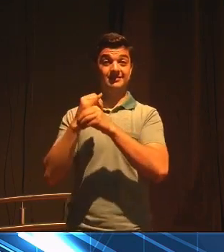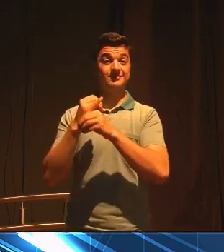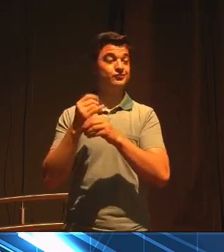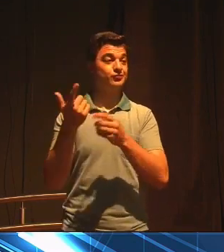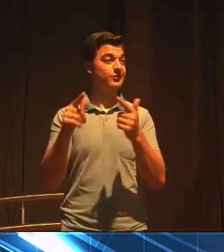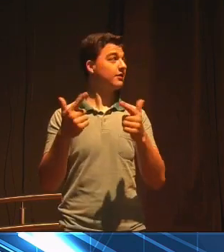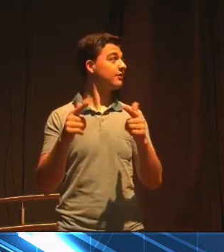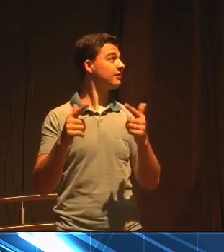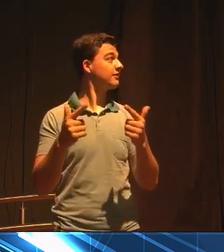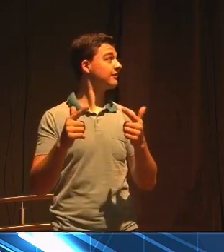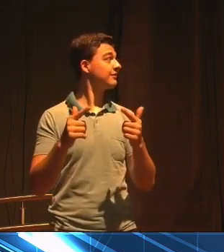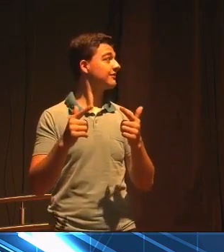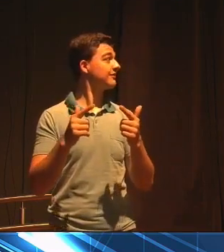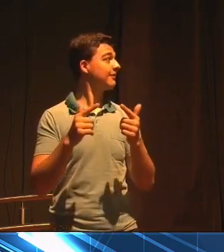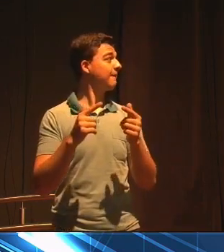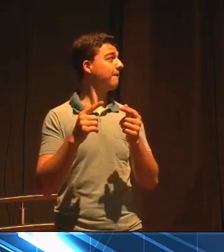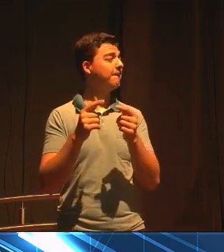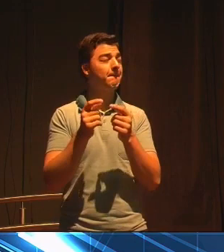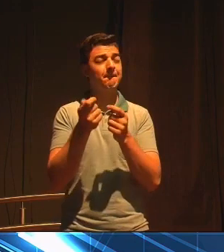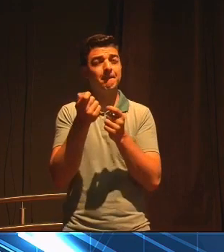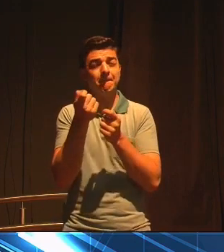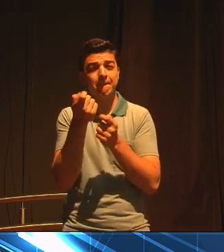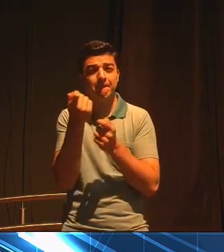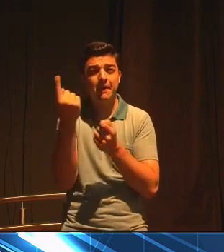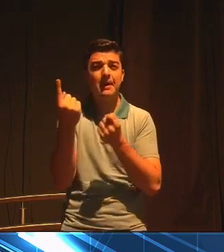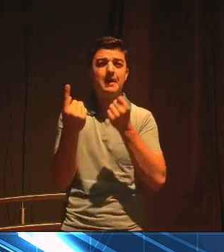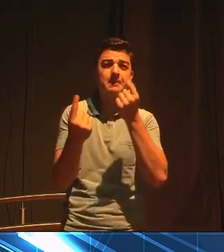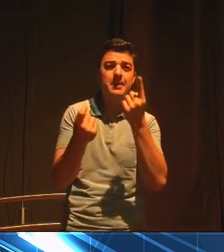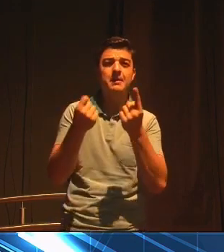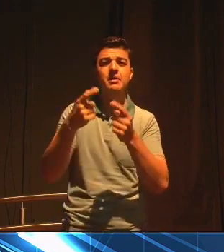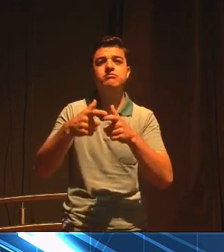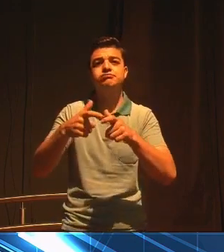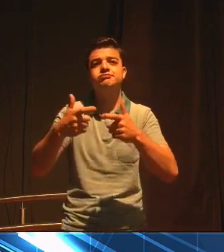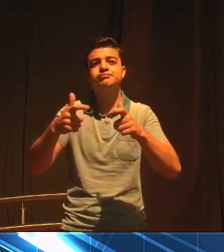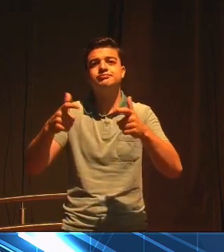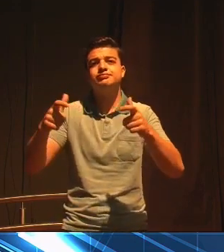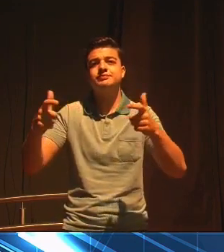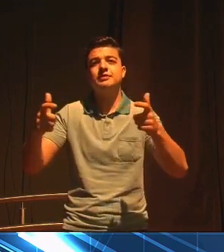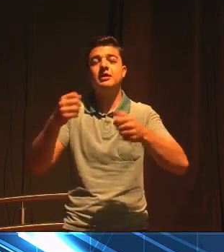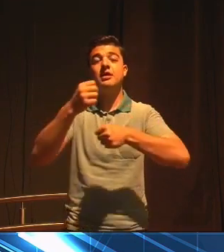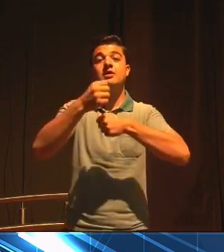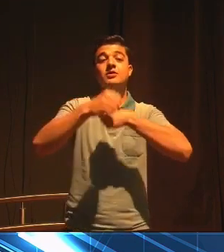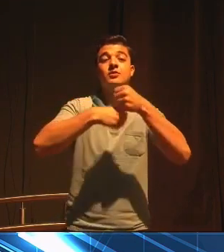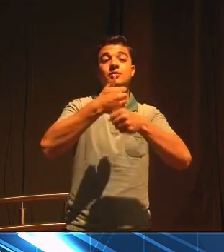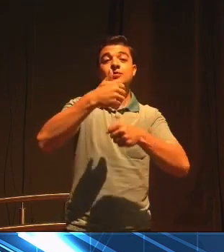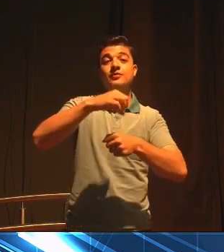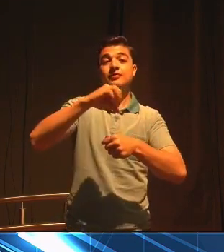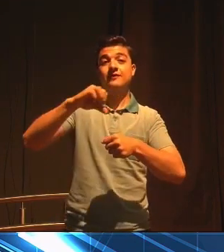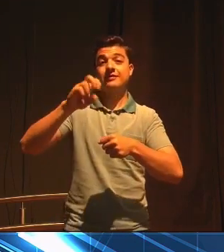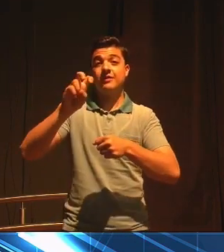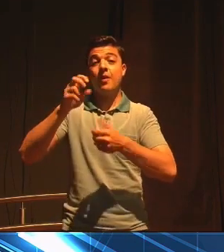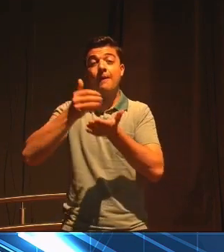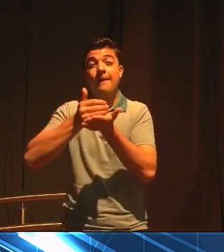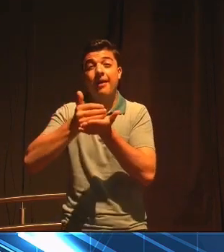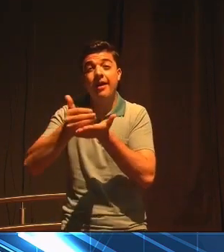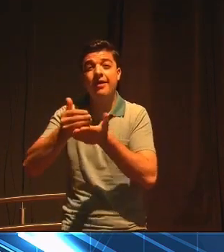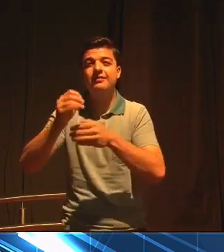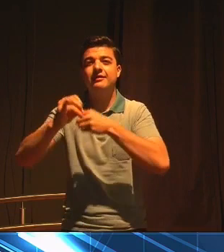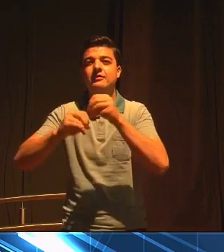como nós? Foi ali a partir de 95 que ela começou a ser comercializada. O Windows 95, que